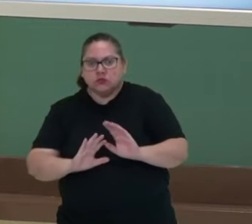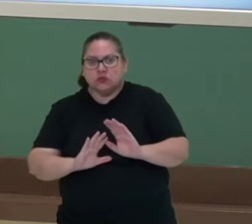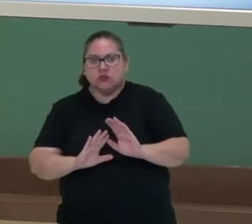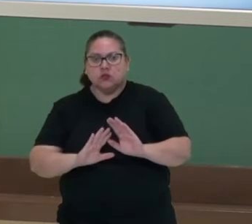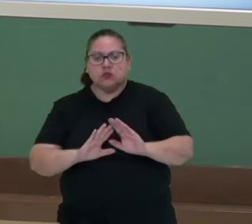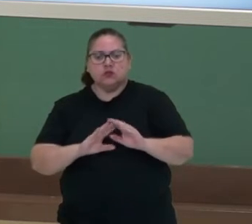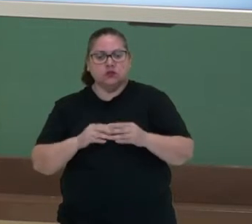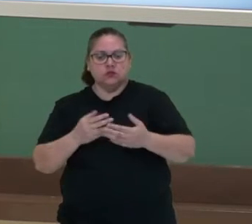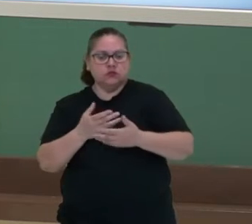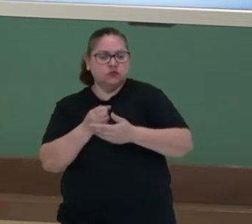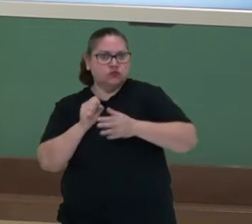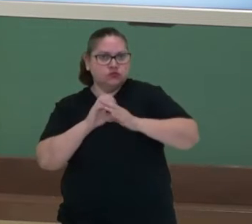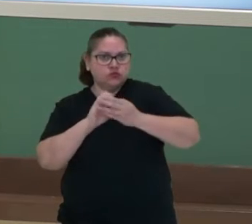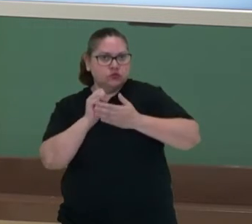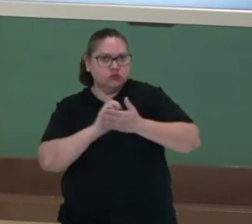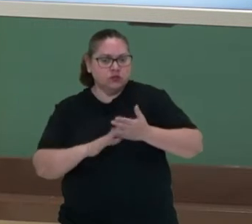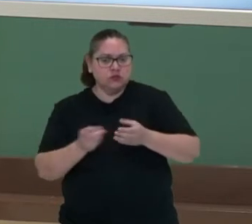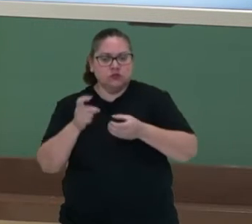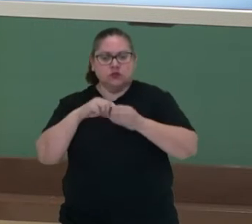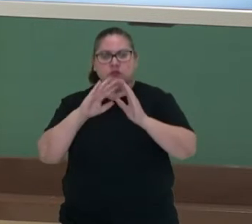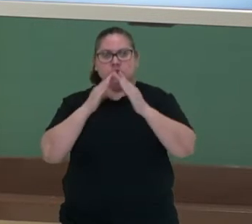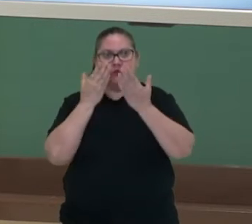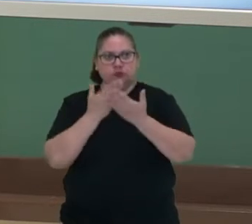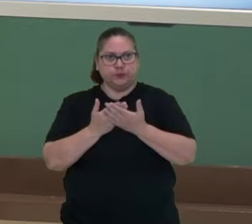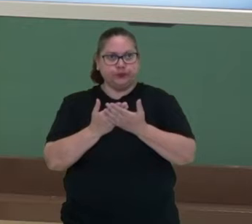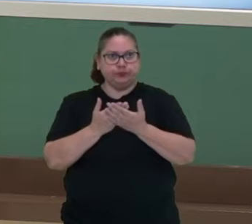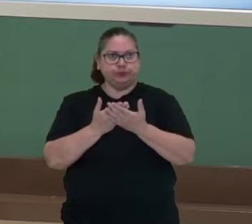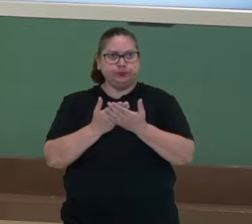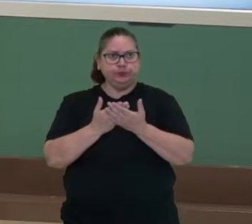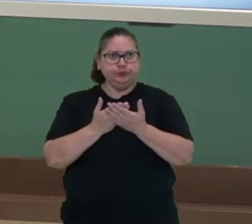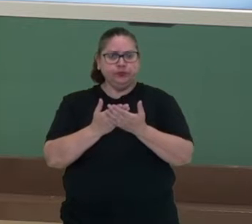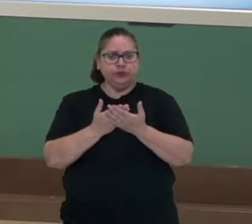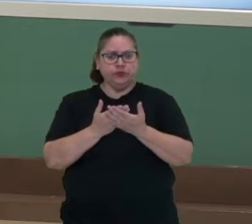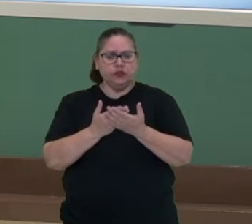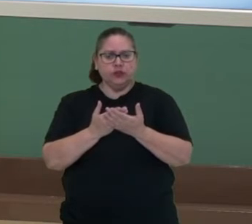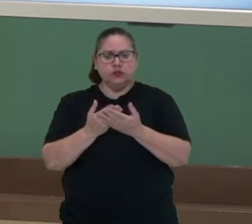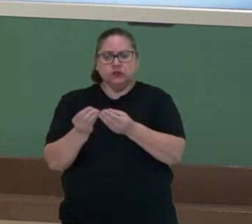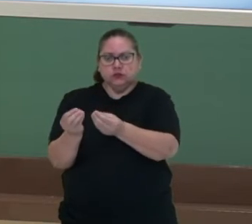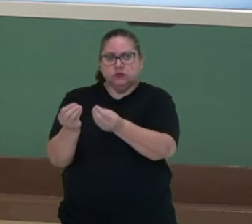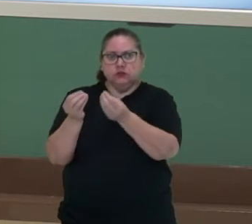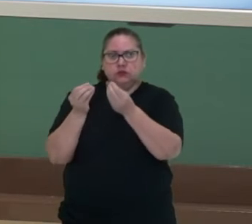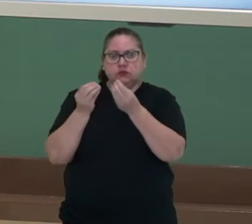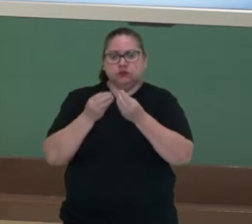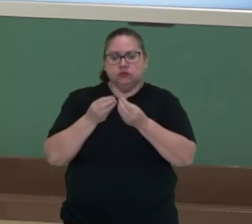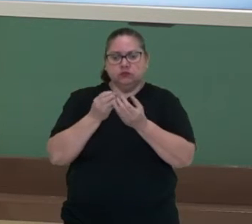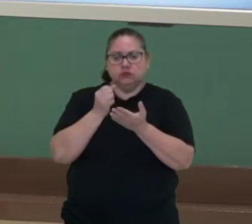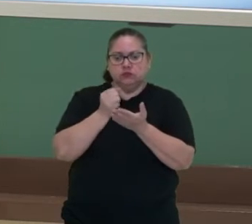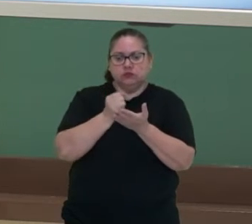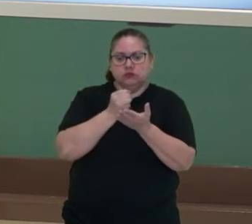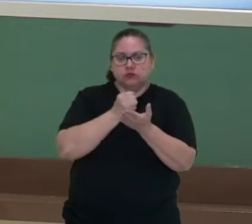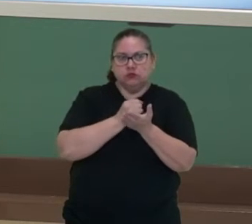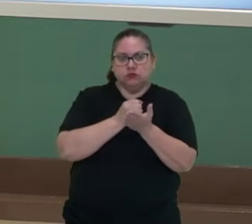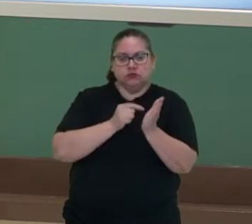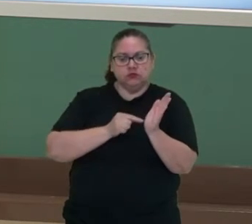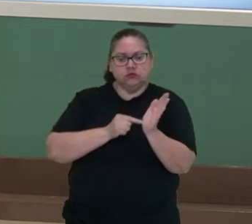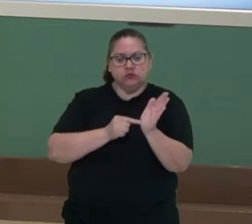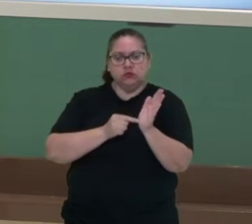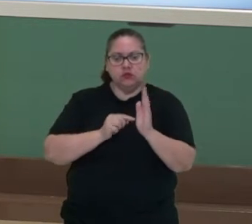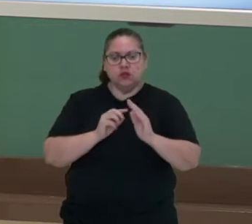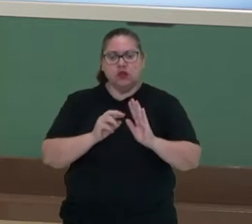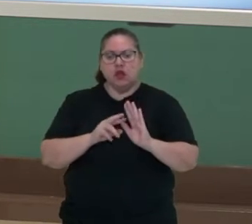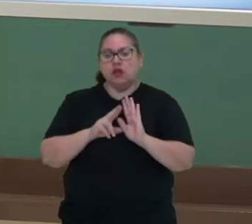as atividades dentro da nossa escola, né? Eles recebem os documentos destinados